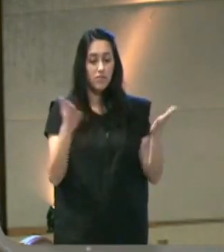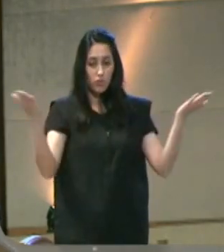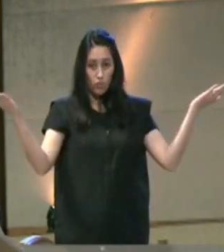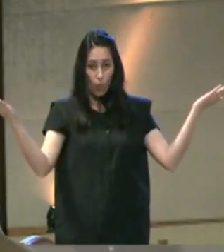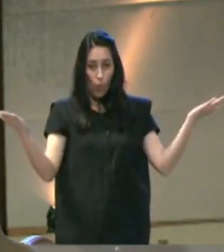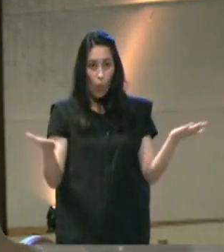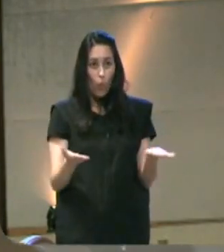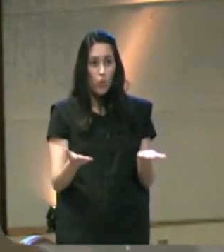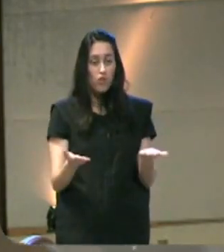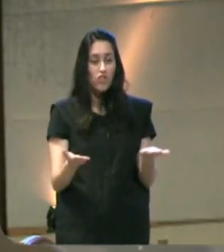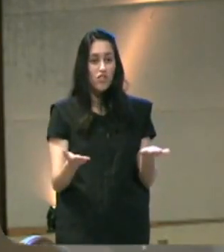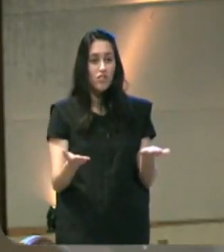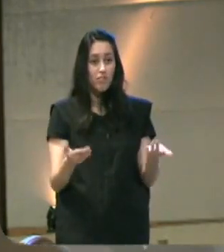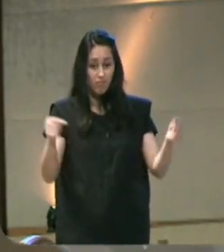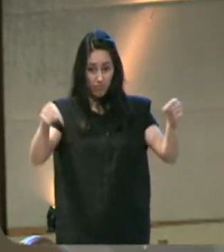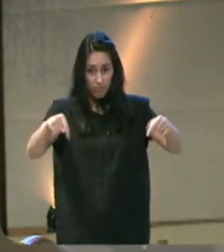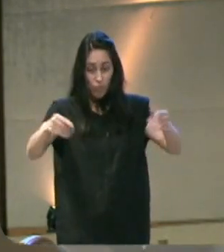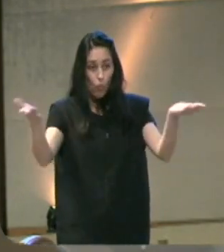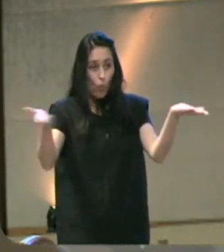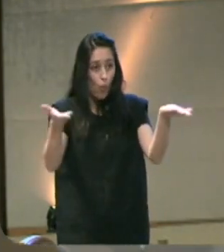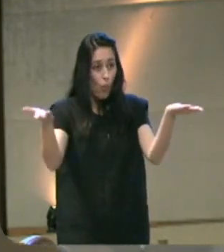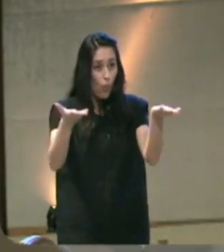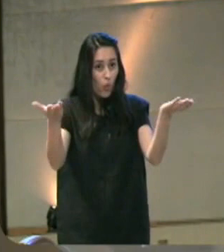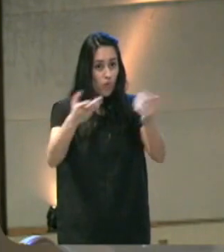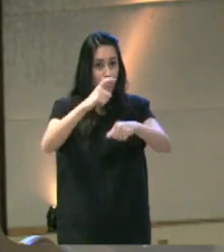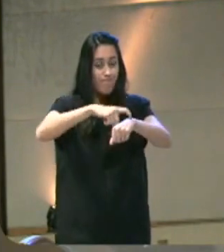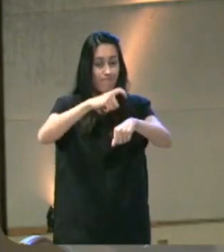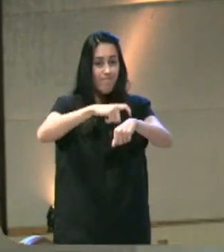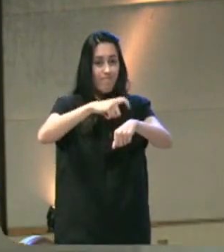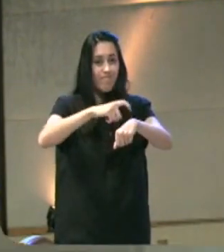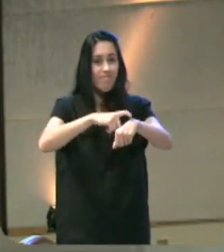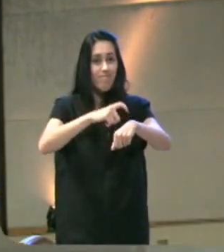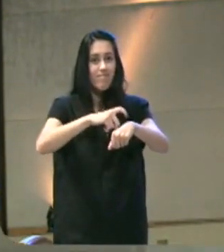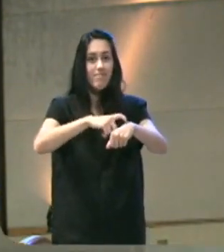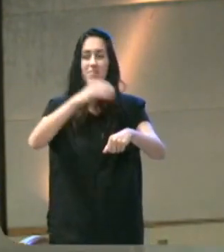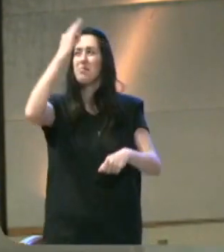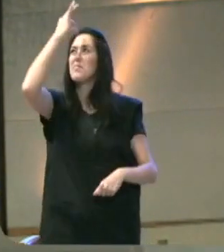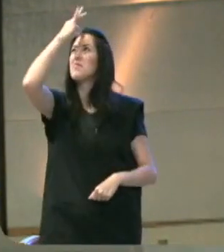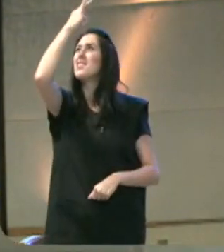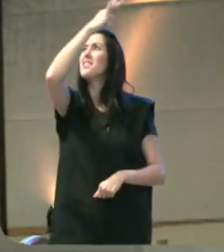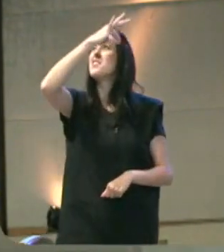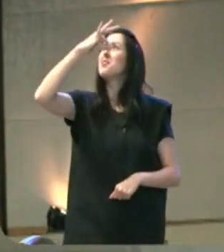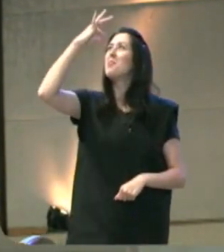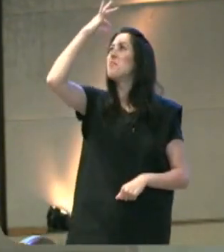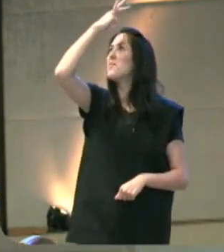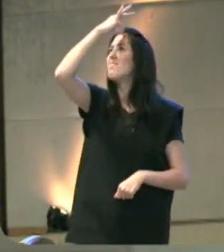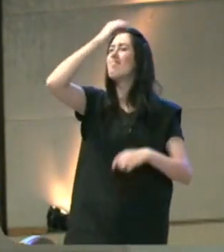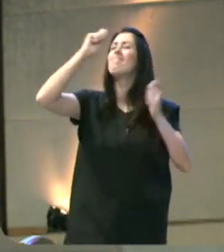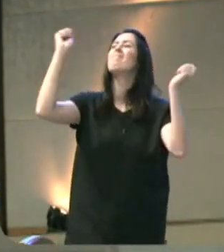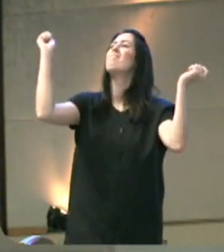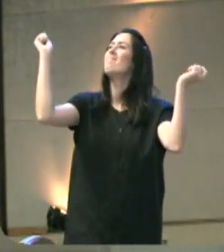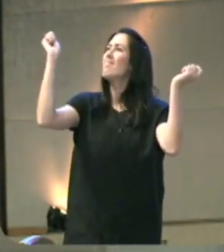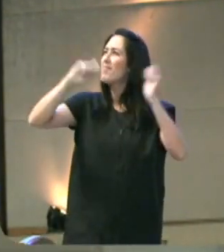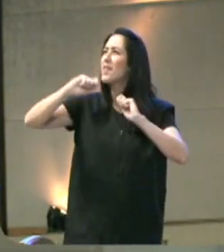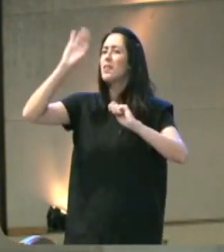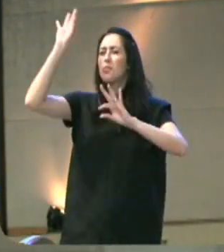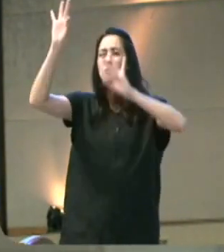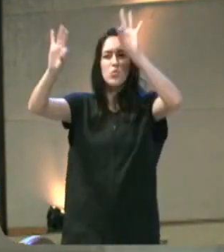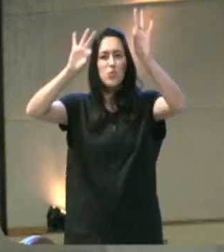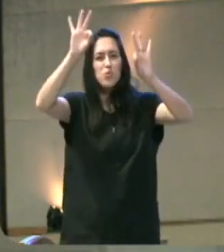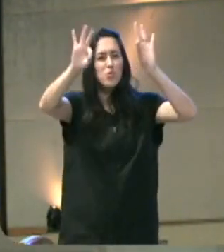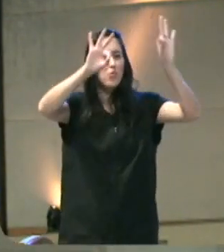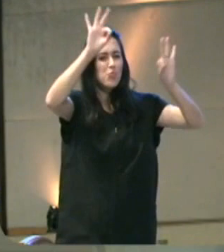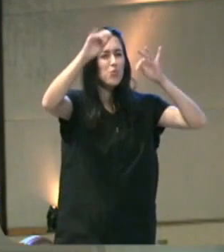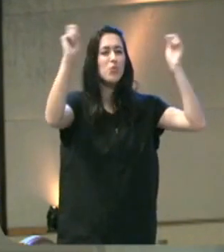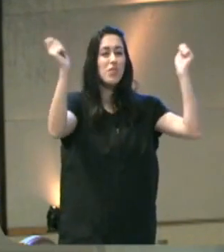hoje, agora, nesse instante, o poder do Espírito Santo está agindo, e a palavra de Deus diz uma